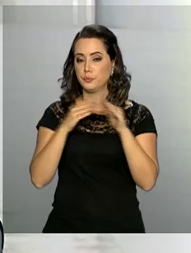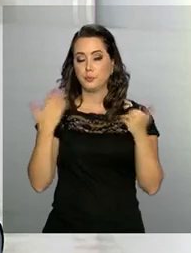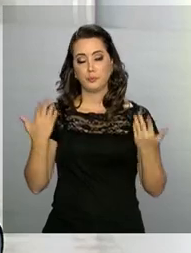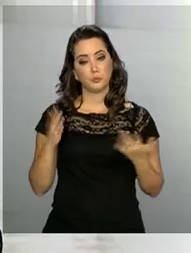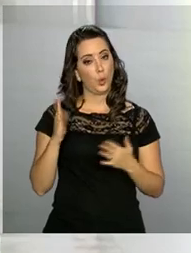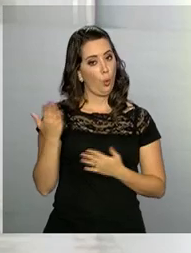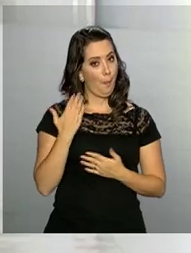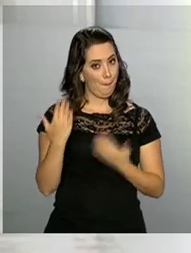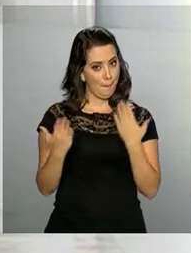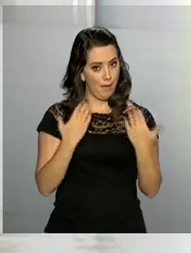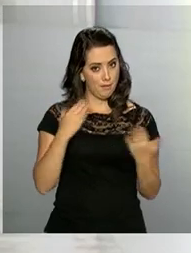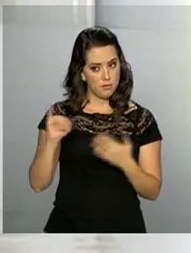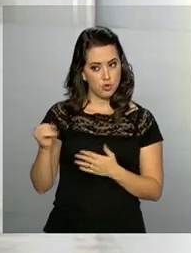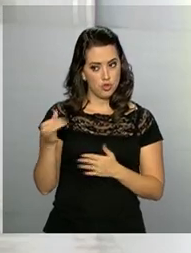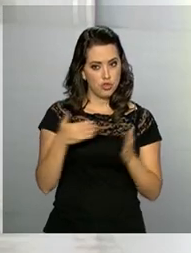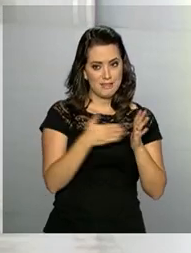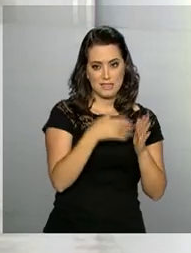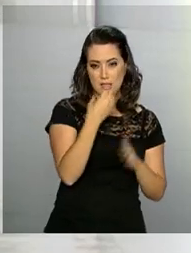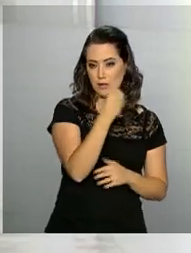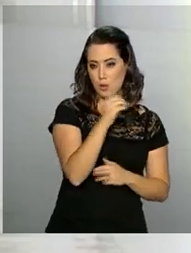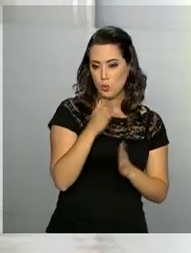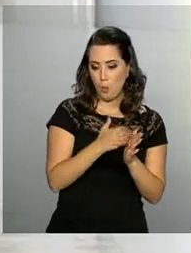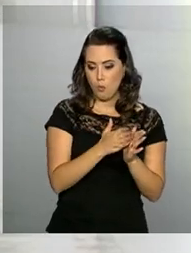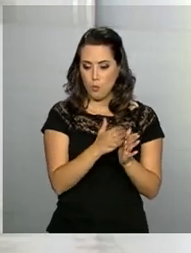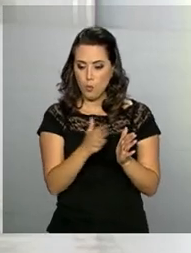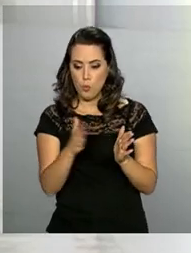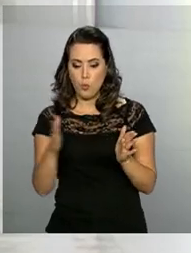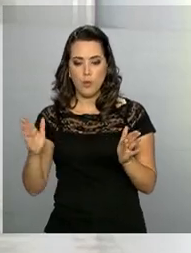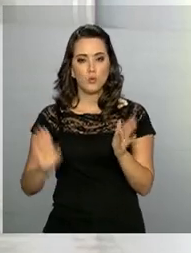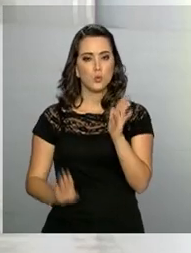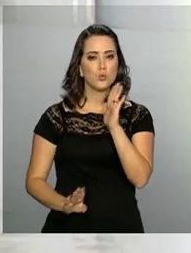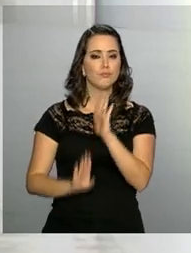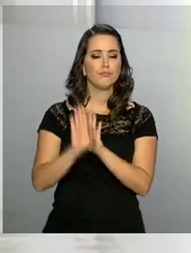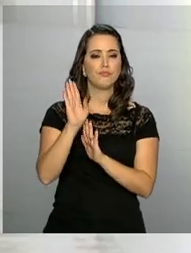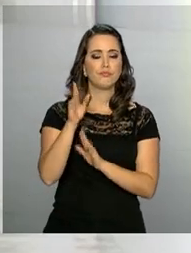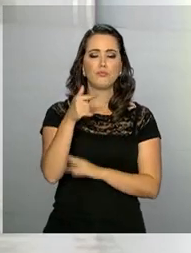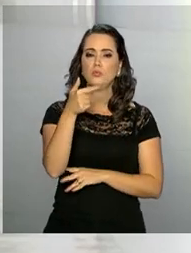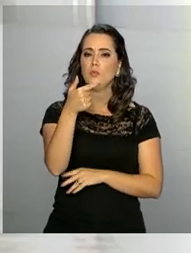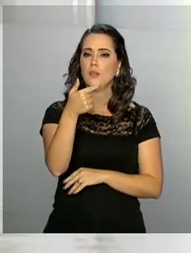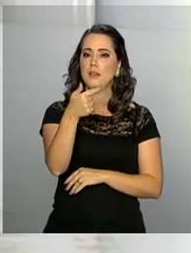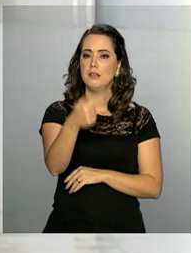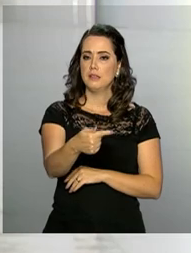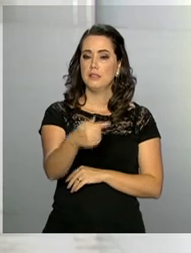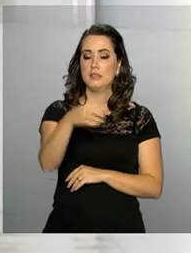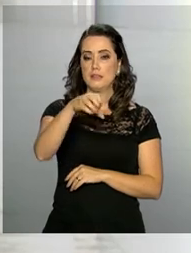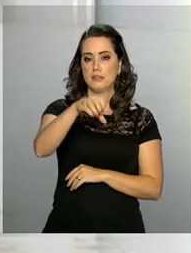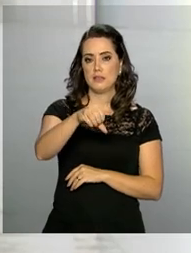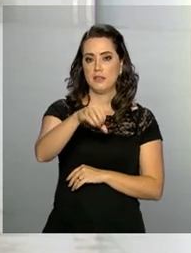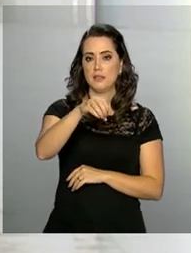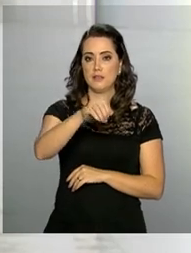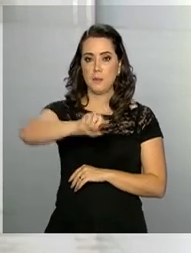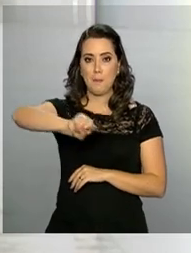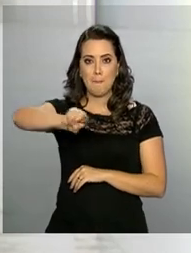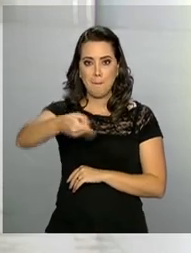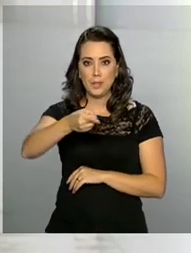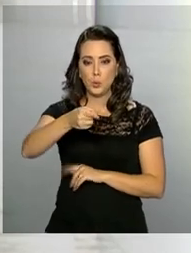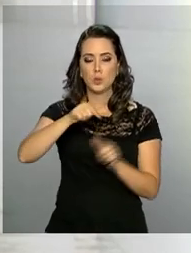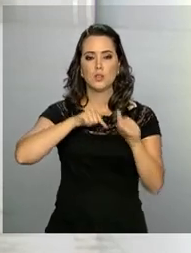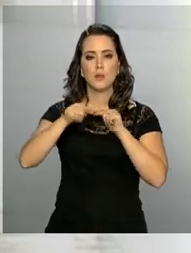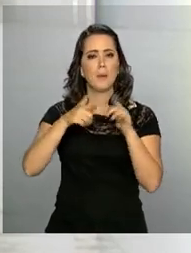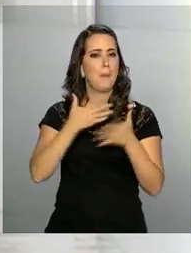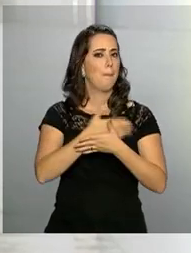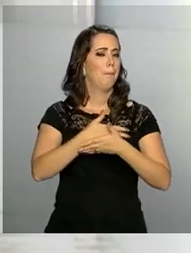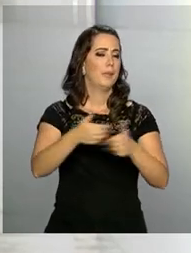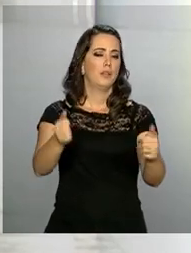Entre janeiro e outubro, o crescimento foi superior a 790 mil empregos, o melhor